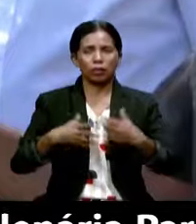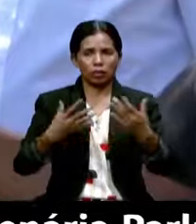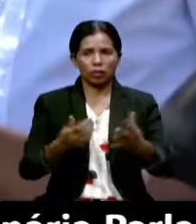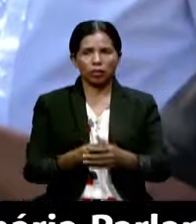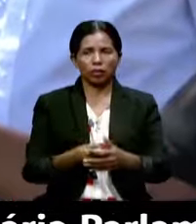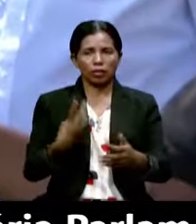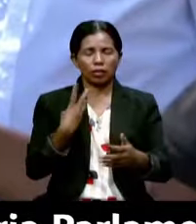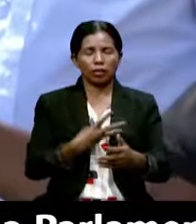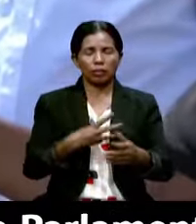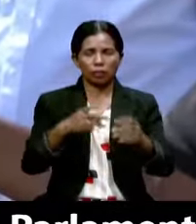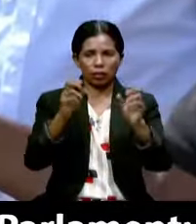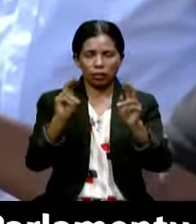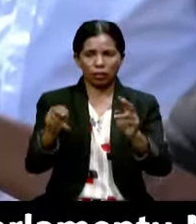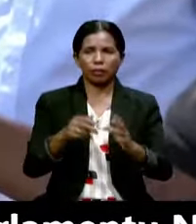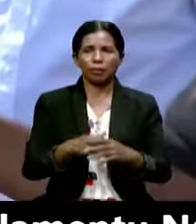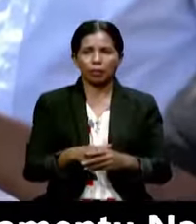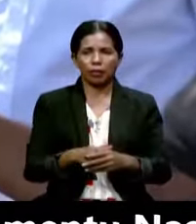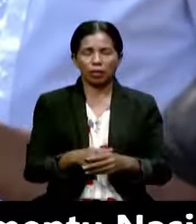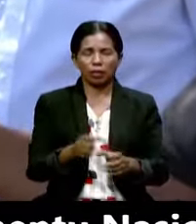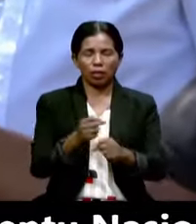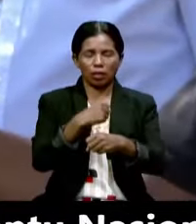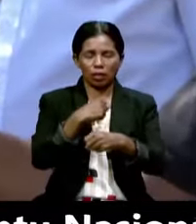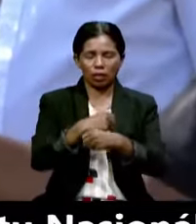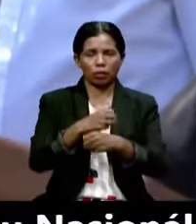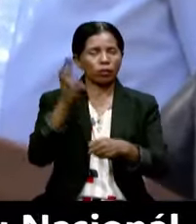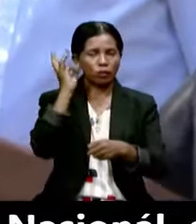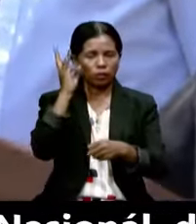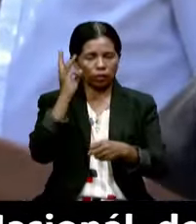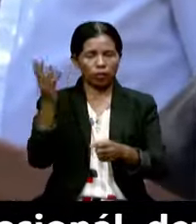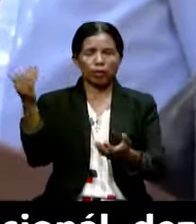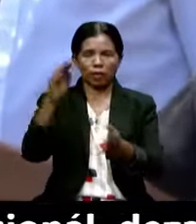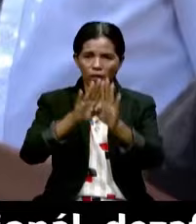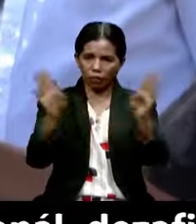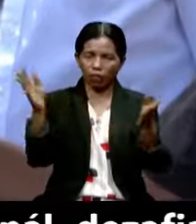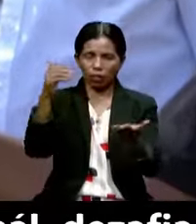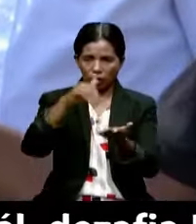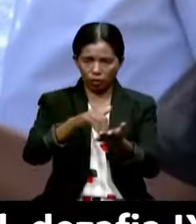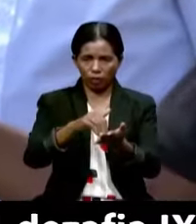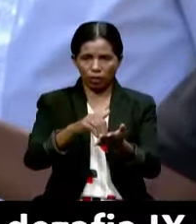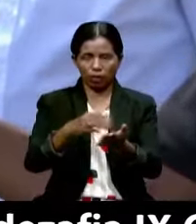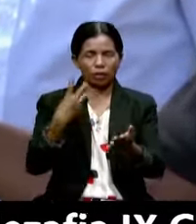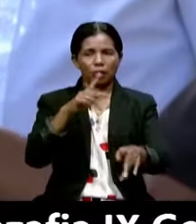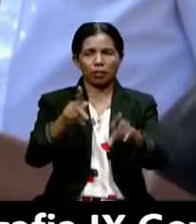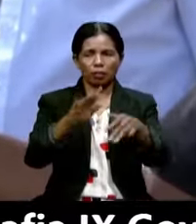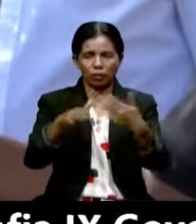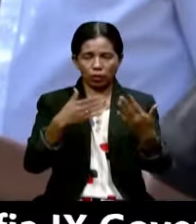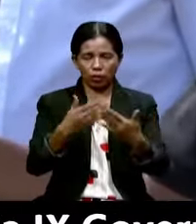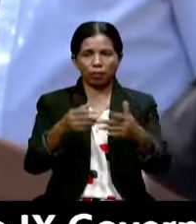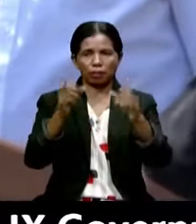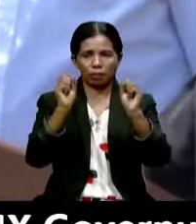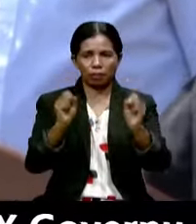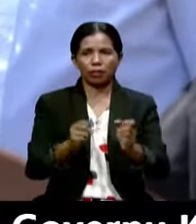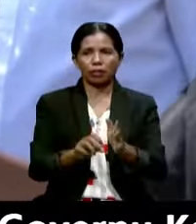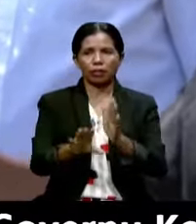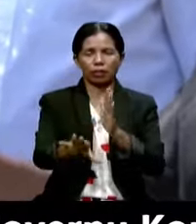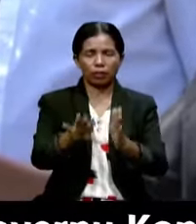INSA para a minha produção e da NE, bele reativa, fila falei, para a Tunine, a minha comunidade de Sirenemos, bele.